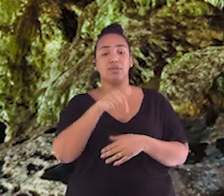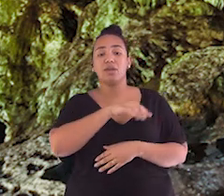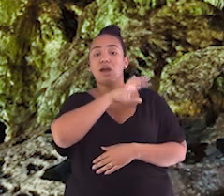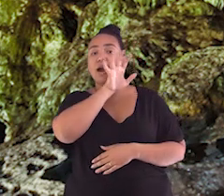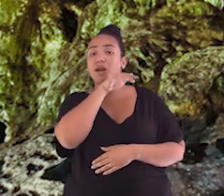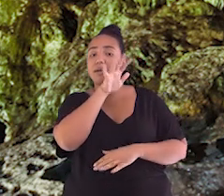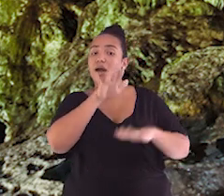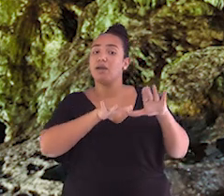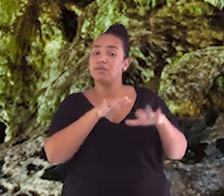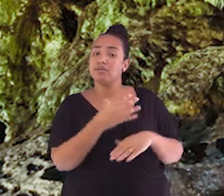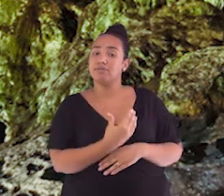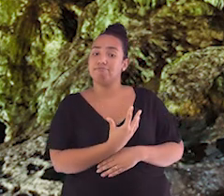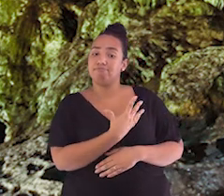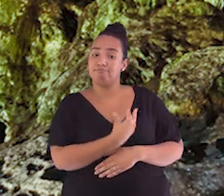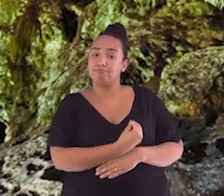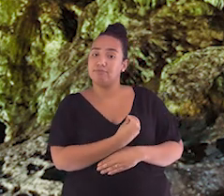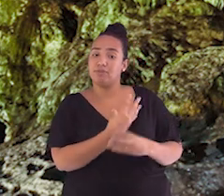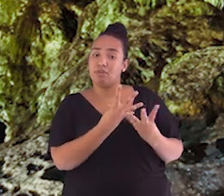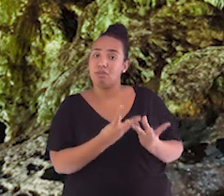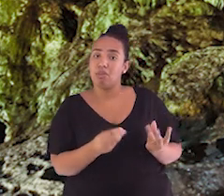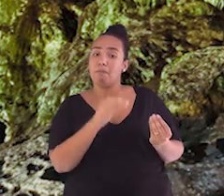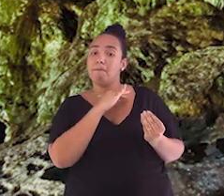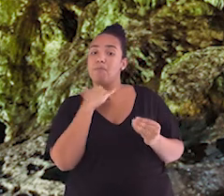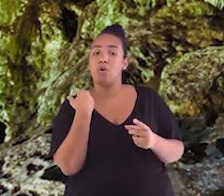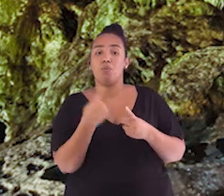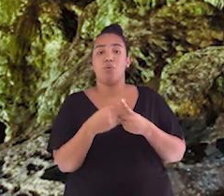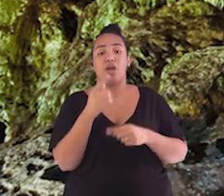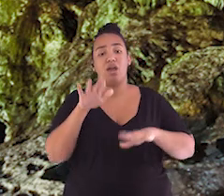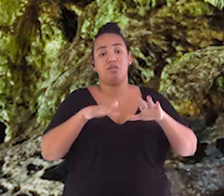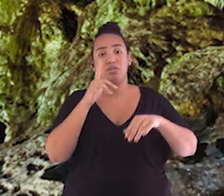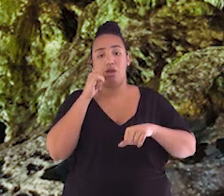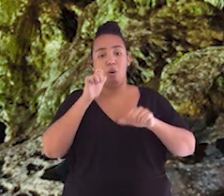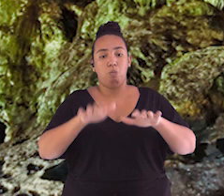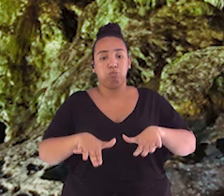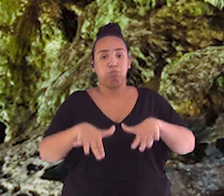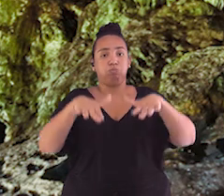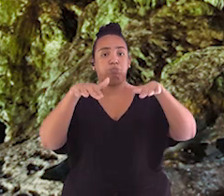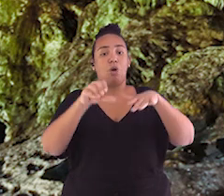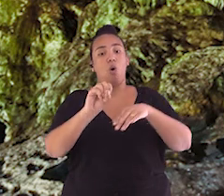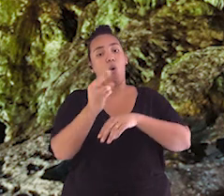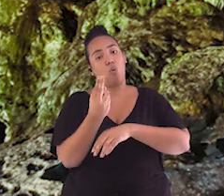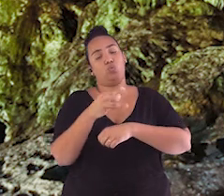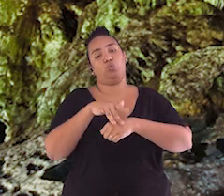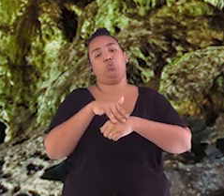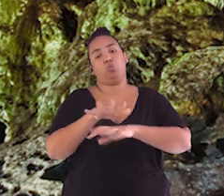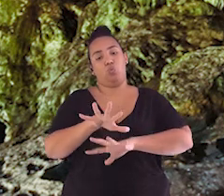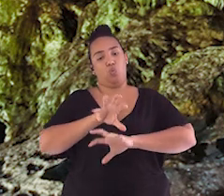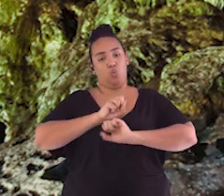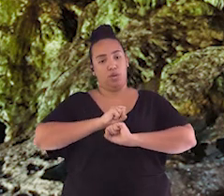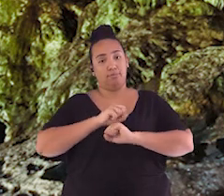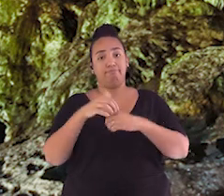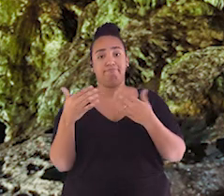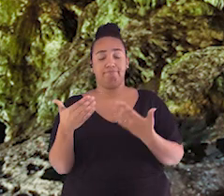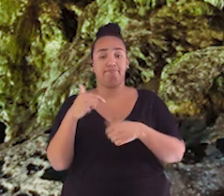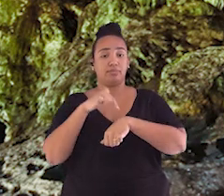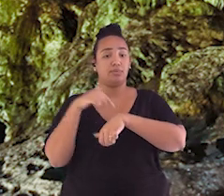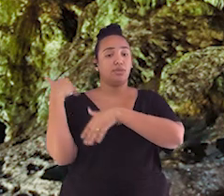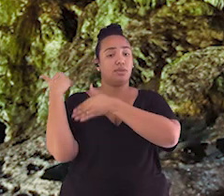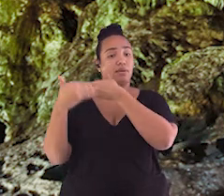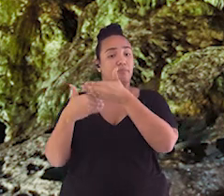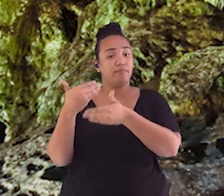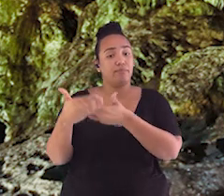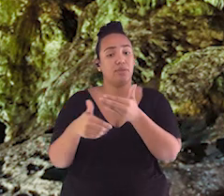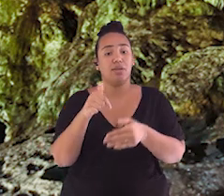lá dentro, devido a inundações repentinas ou até mesmo doenças. Assim, com o passar do tempo, esses animais mortos